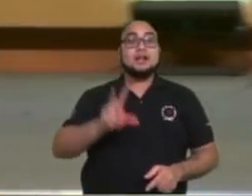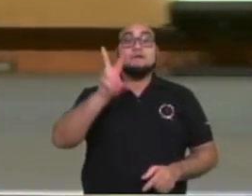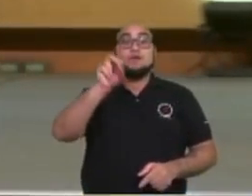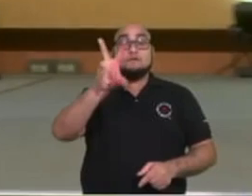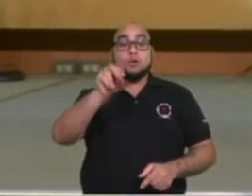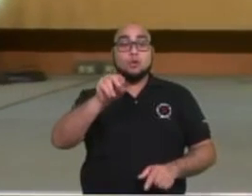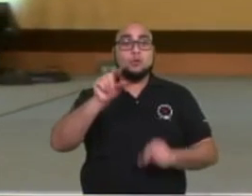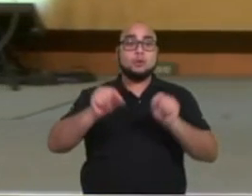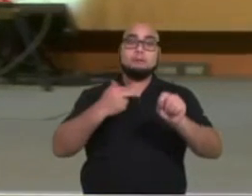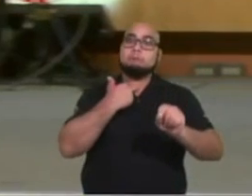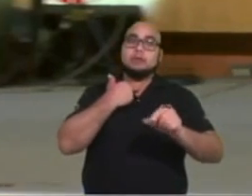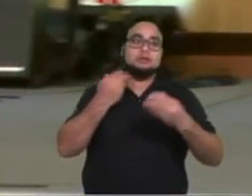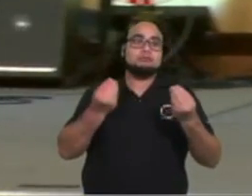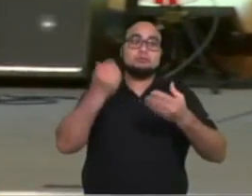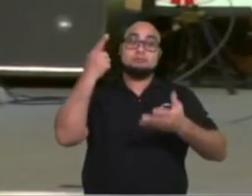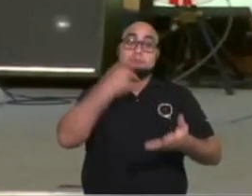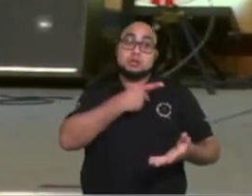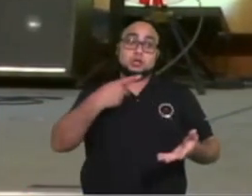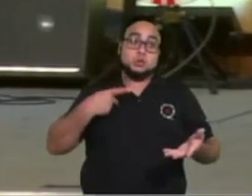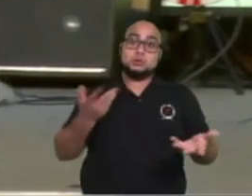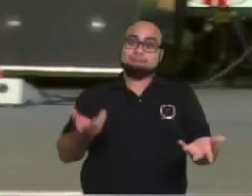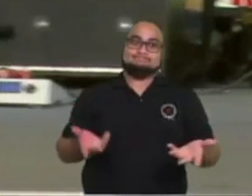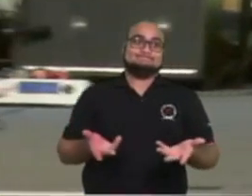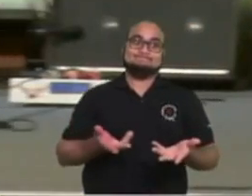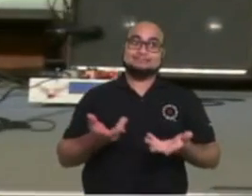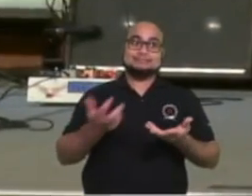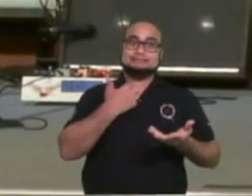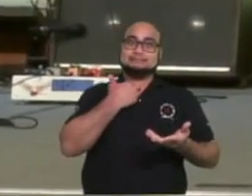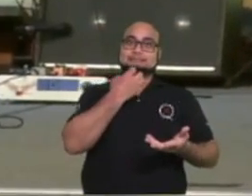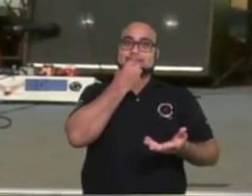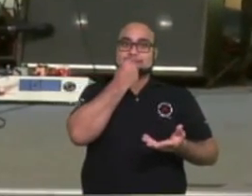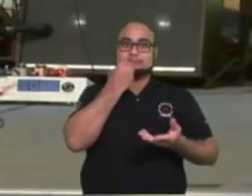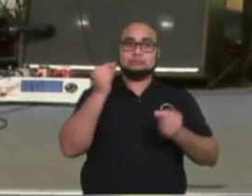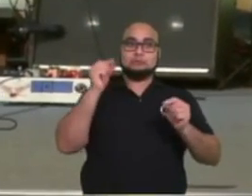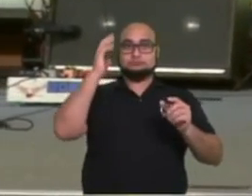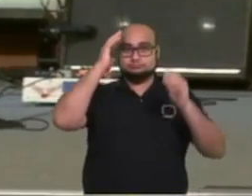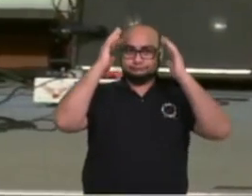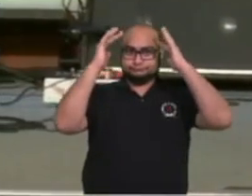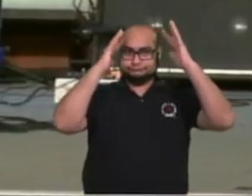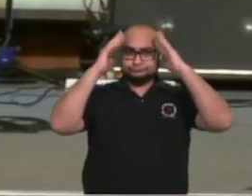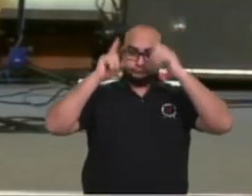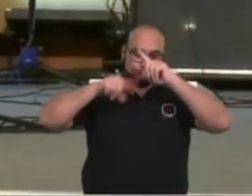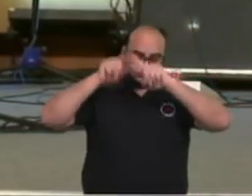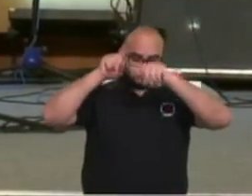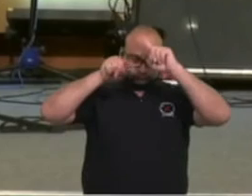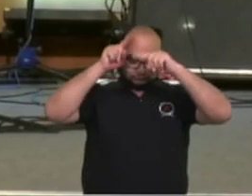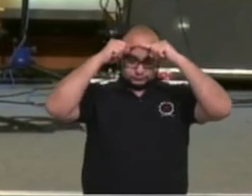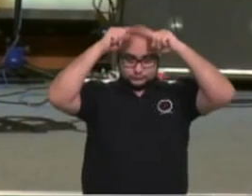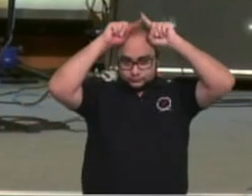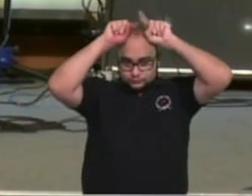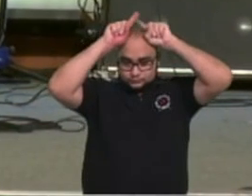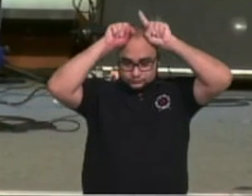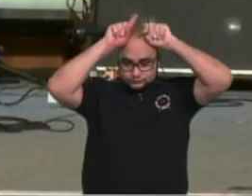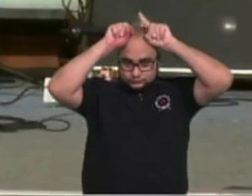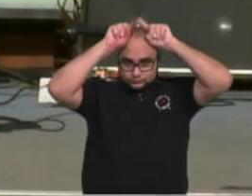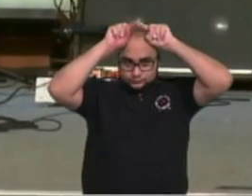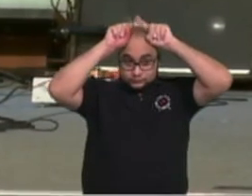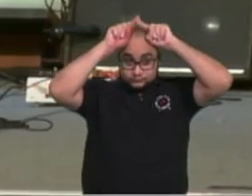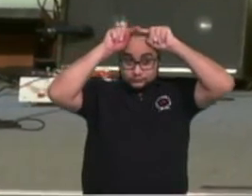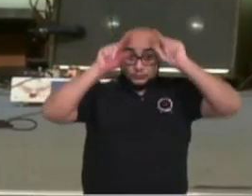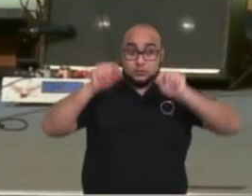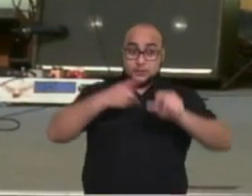podia falar o meu pastor tava tava aqui ó eu quero no meu pescoço Silas nunca vai ser